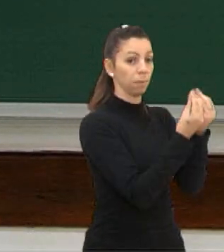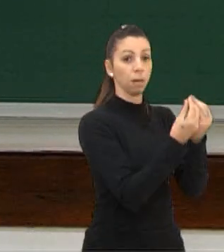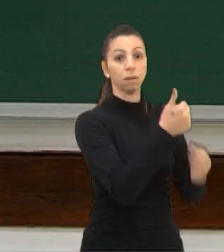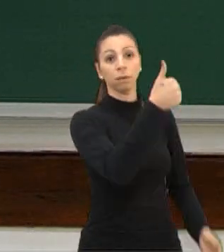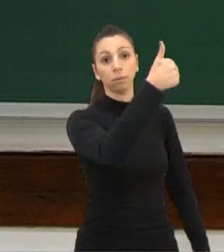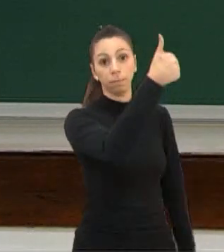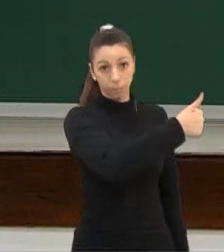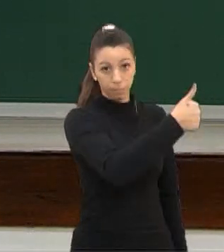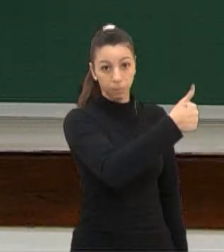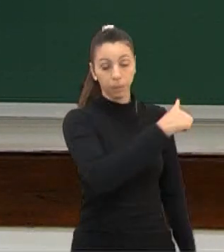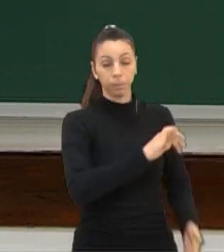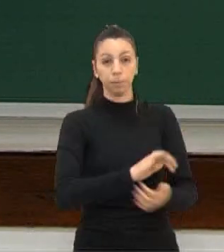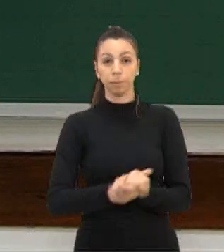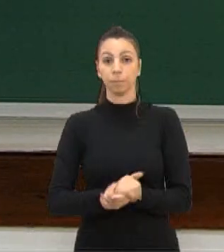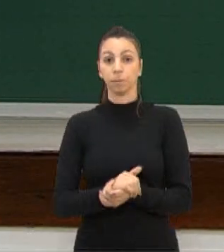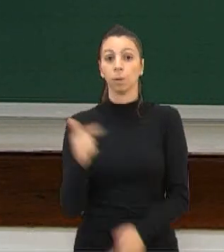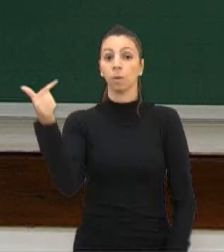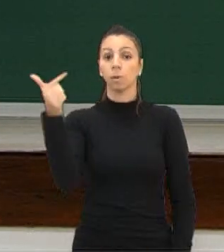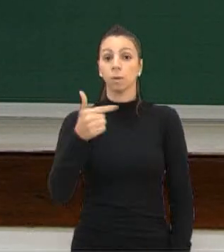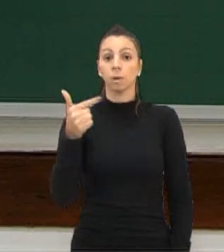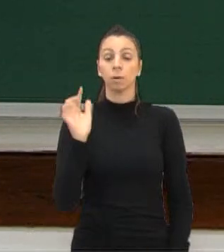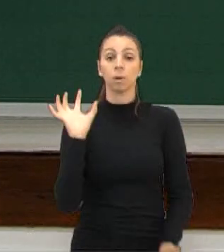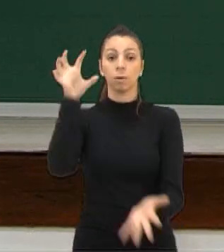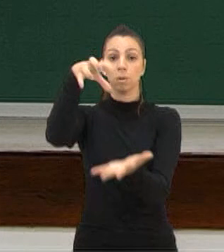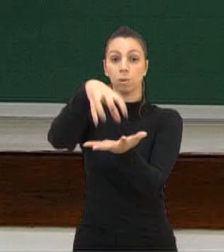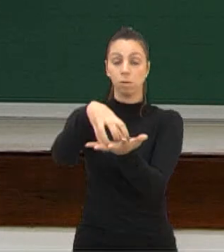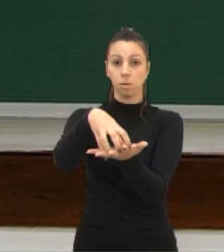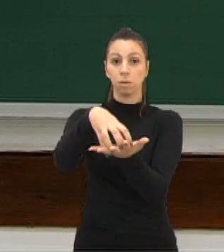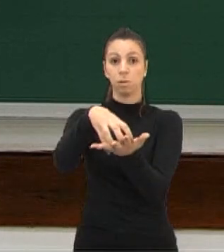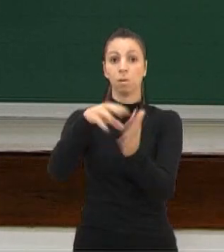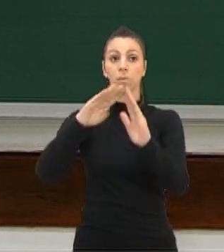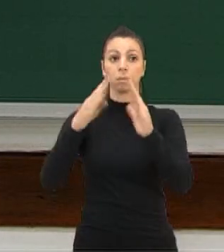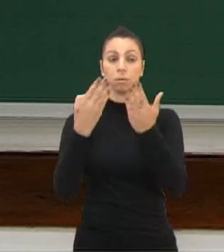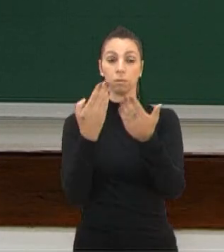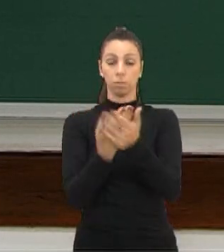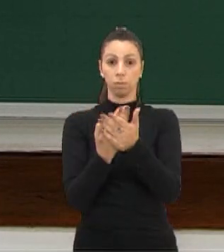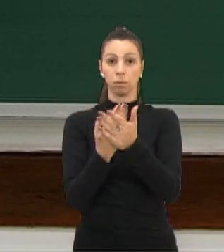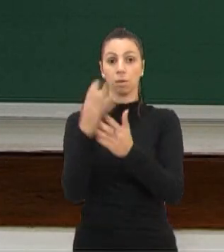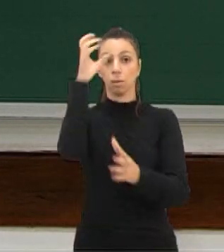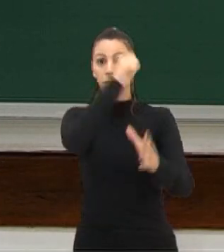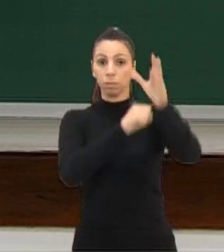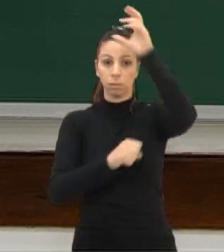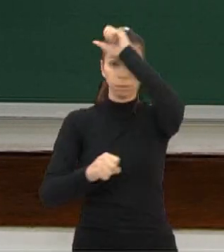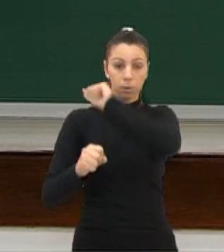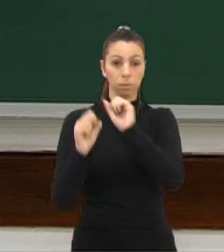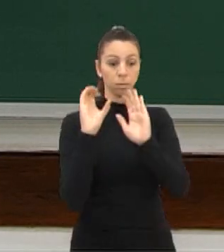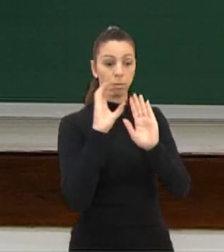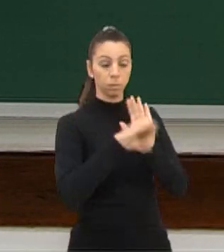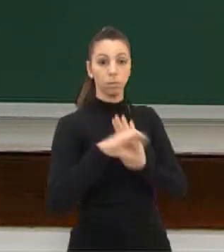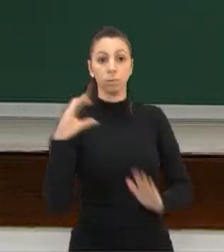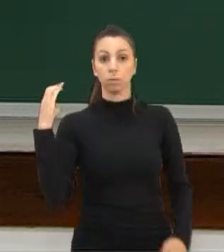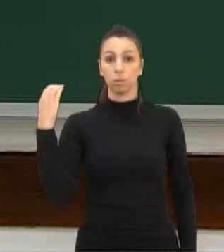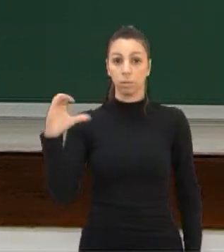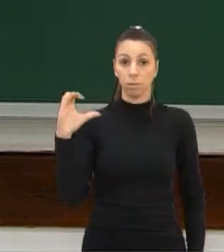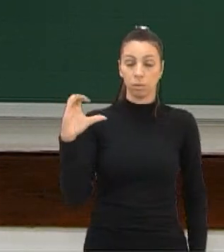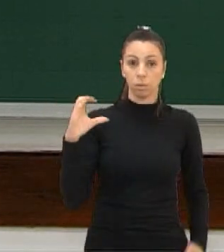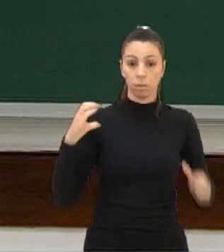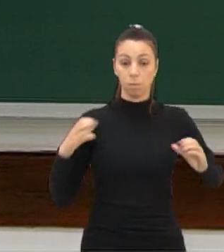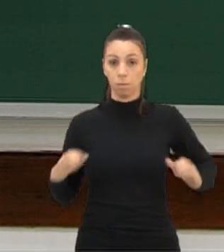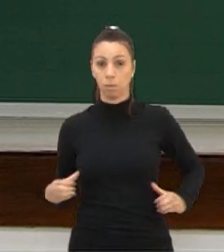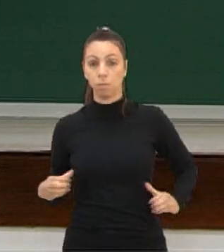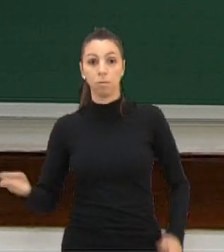secundária envolve a transmissão e apreensão de conhecimentos científicos, códigos e valores